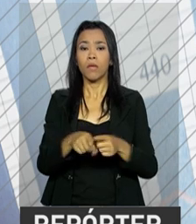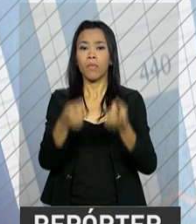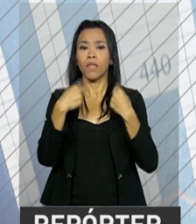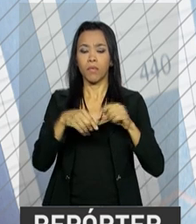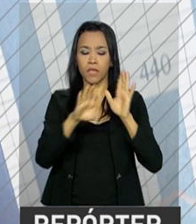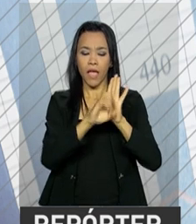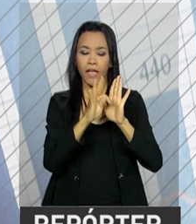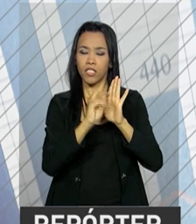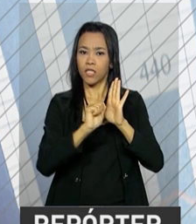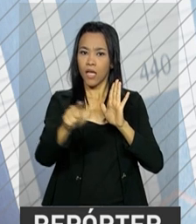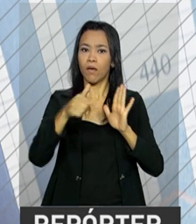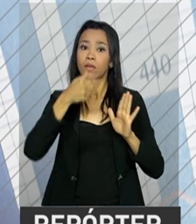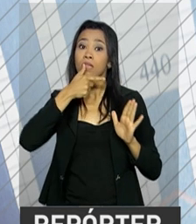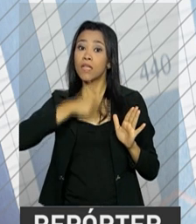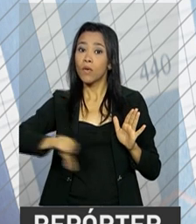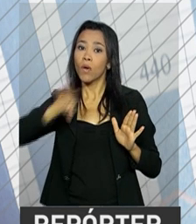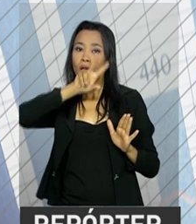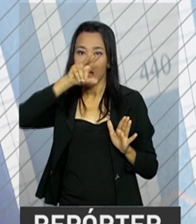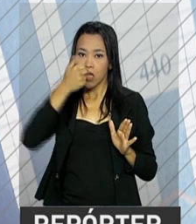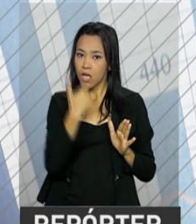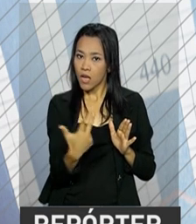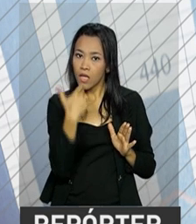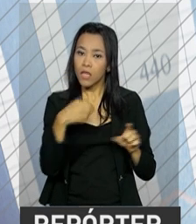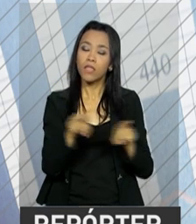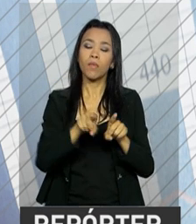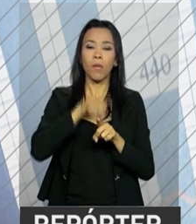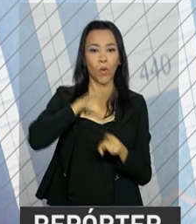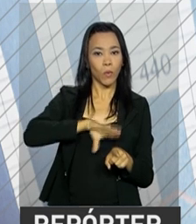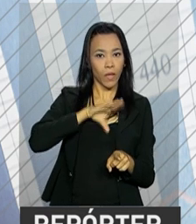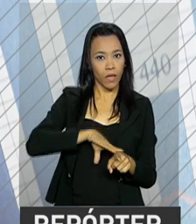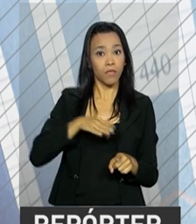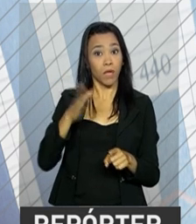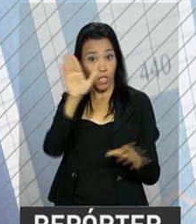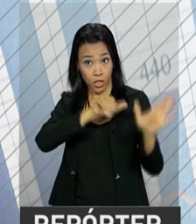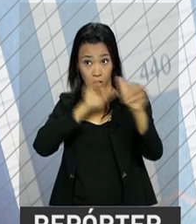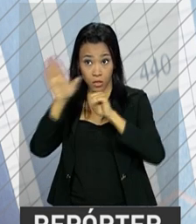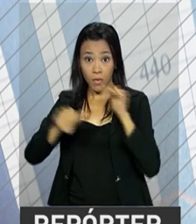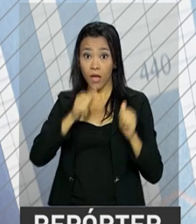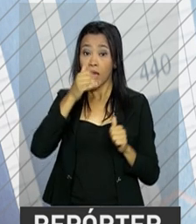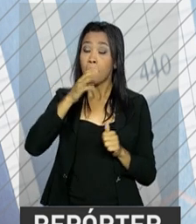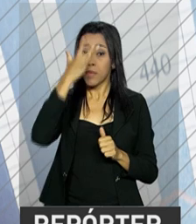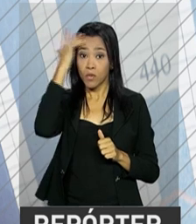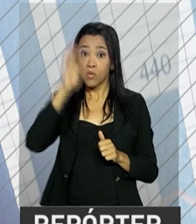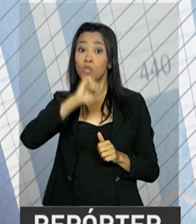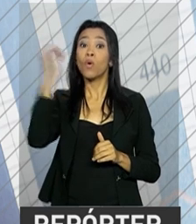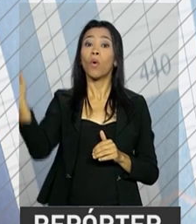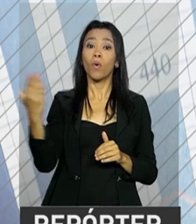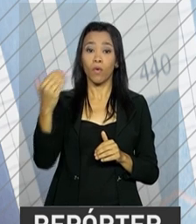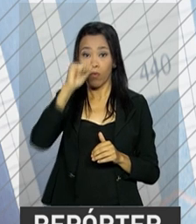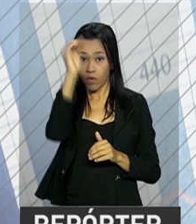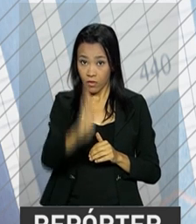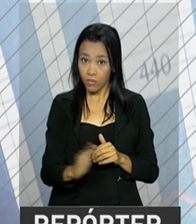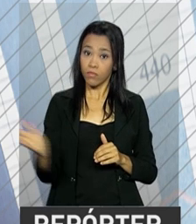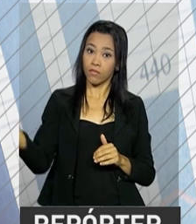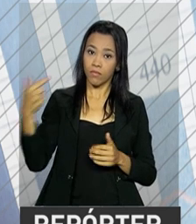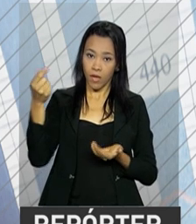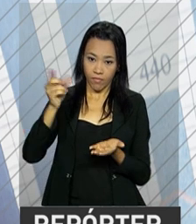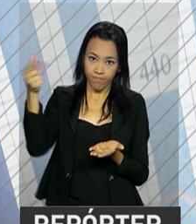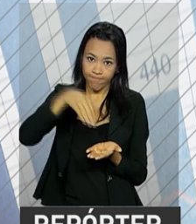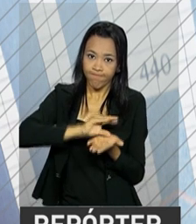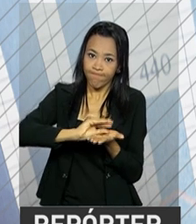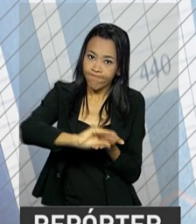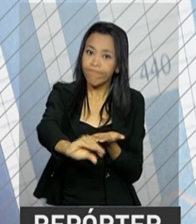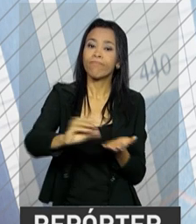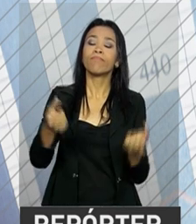em português e inglês para facilitar a participação de investidores estrangeiros, a obrigatoriedade do licenciamento ambiental